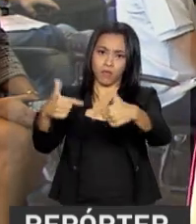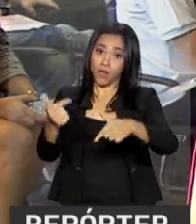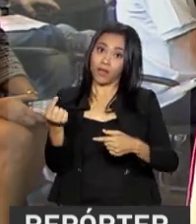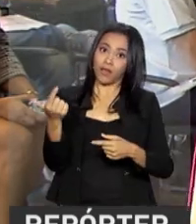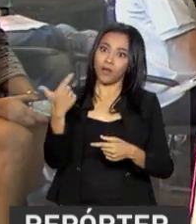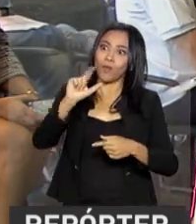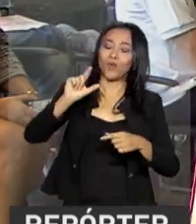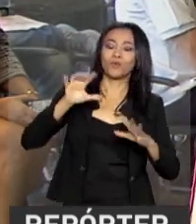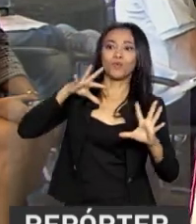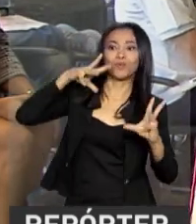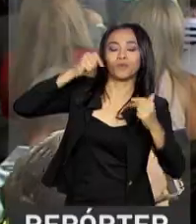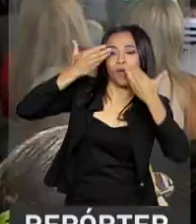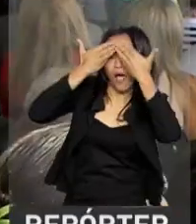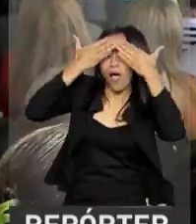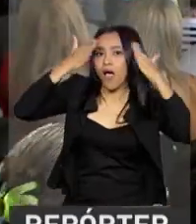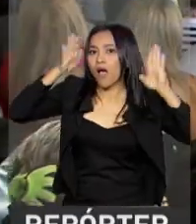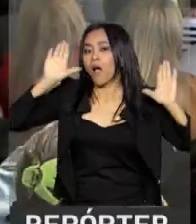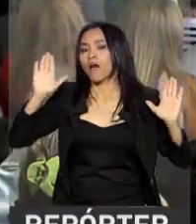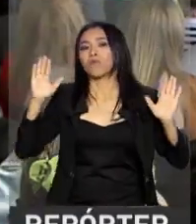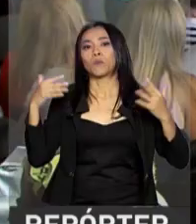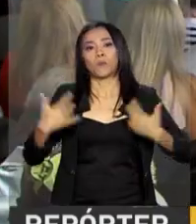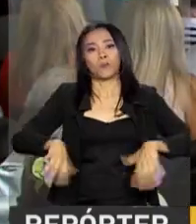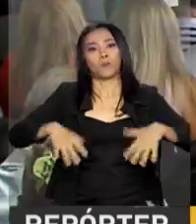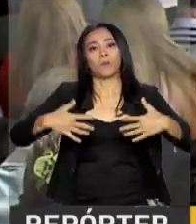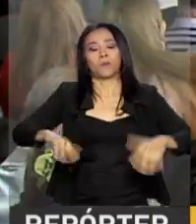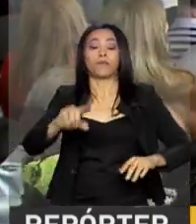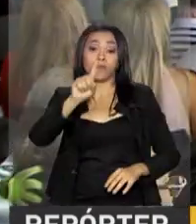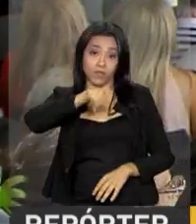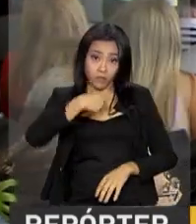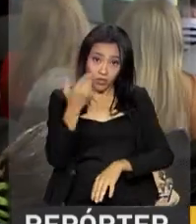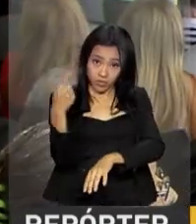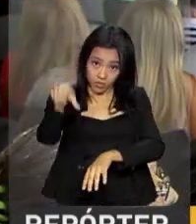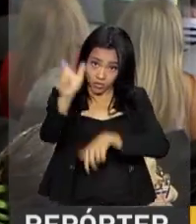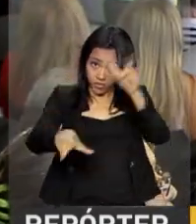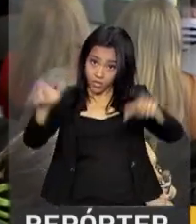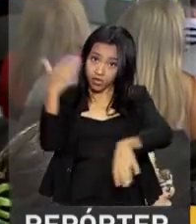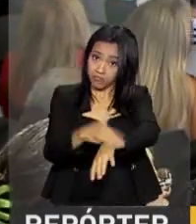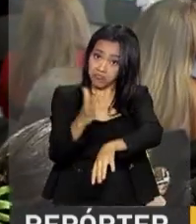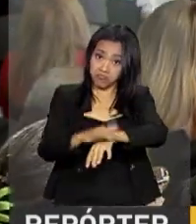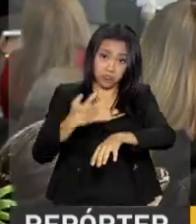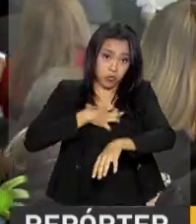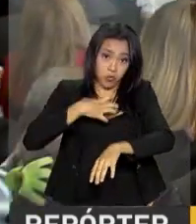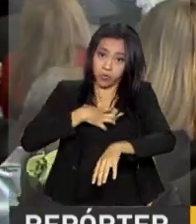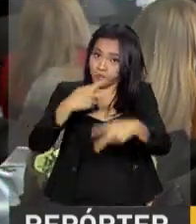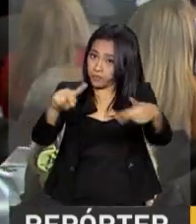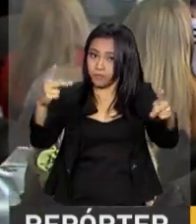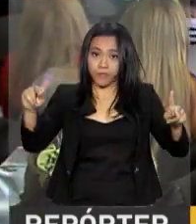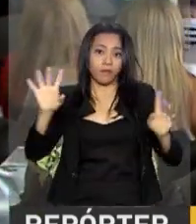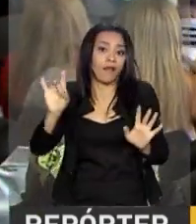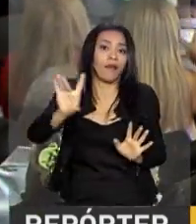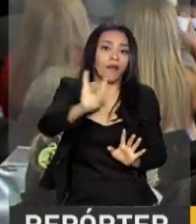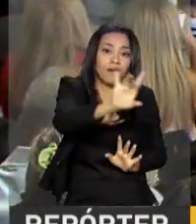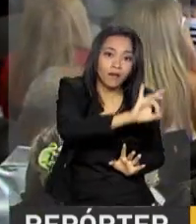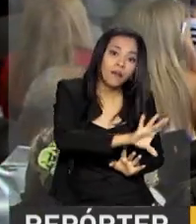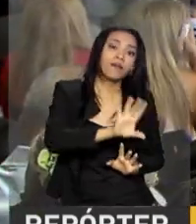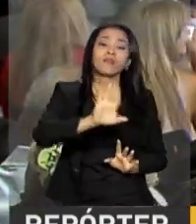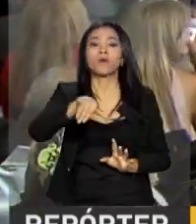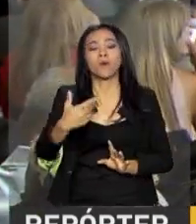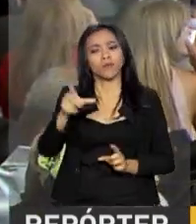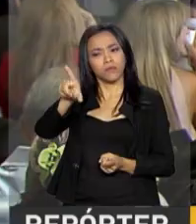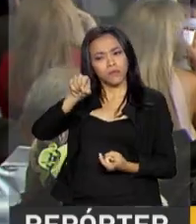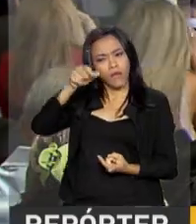outro mundo também se abra depois de qualificados cada um tem seu ritmo próprio quando a gente faz